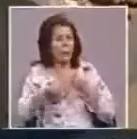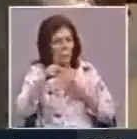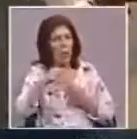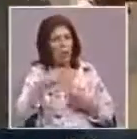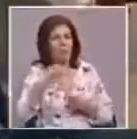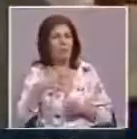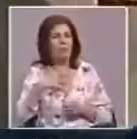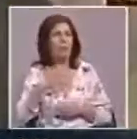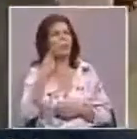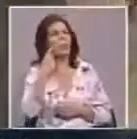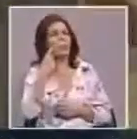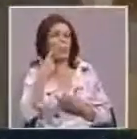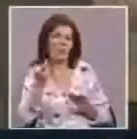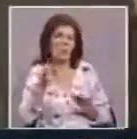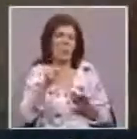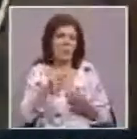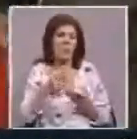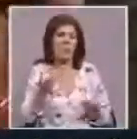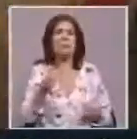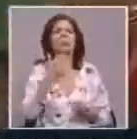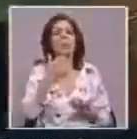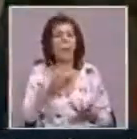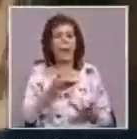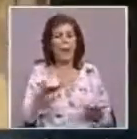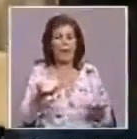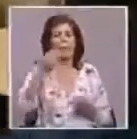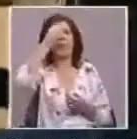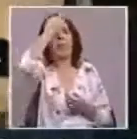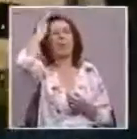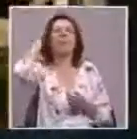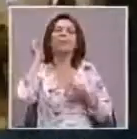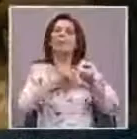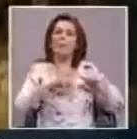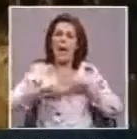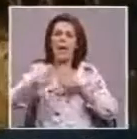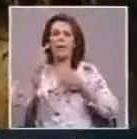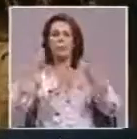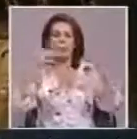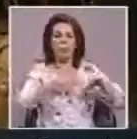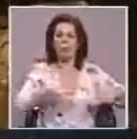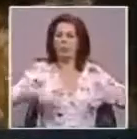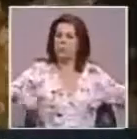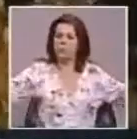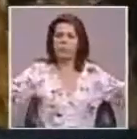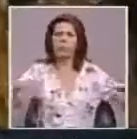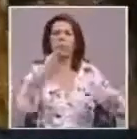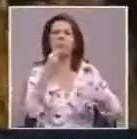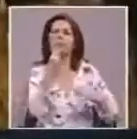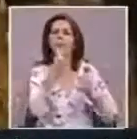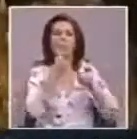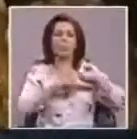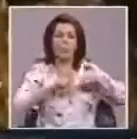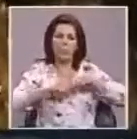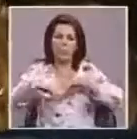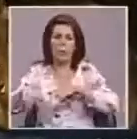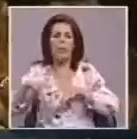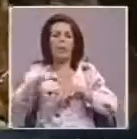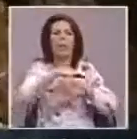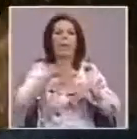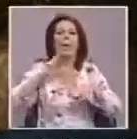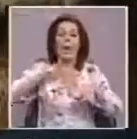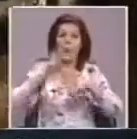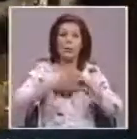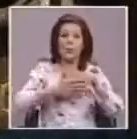conhecer também. Muito bem, muito obrigada também. Portanto, são várias as exposições, vários os produtos, e se saímos da zona dos